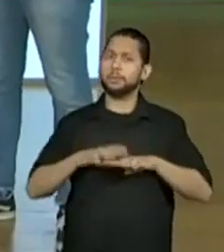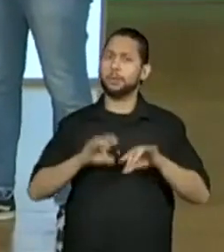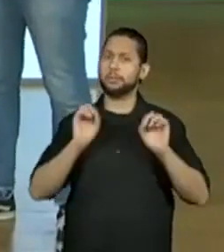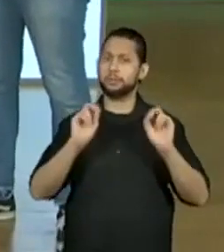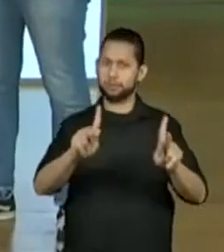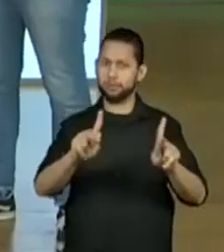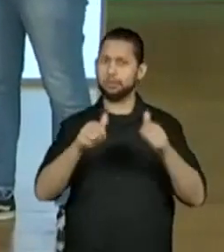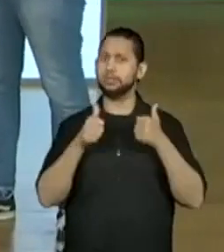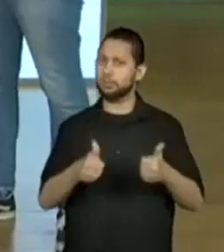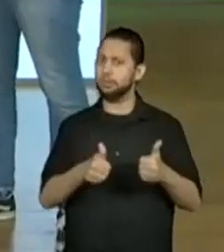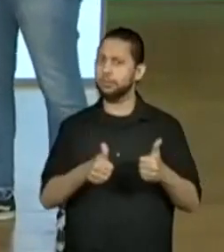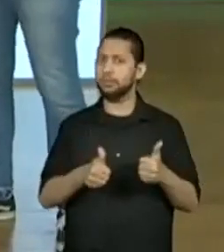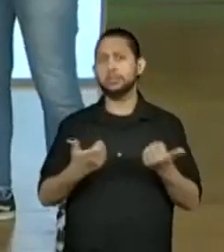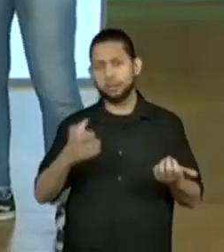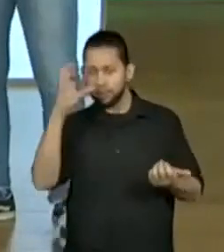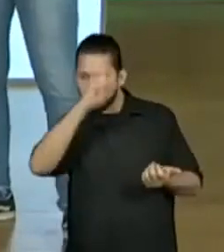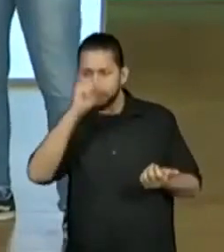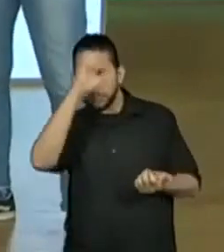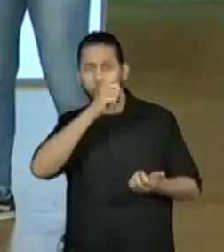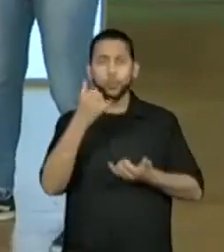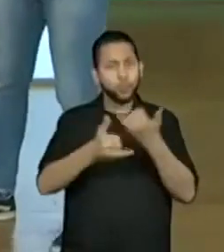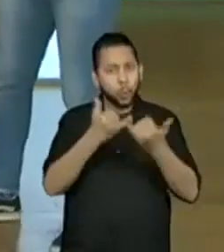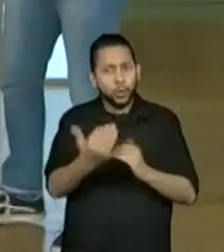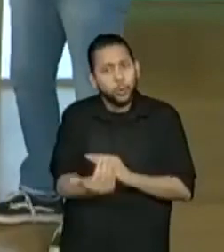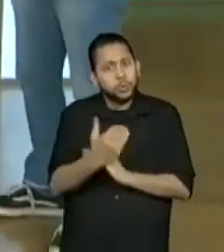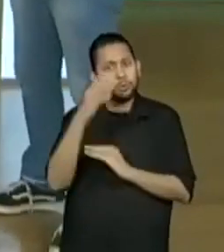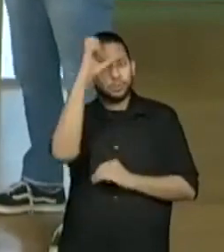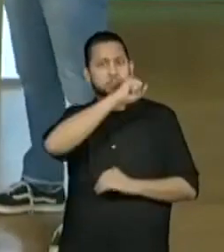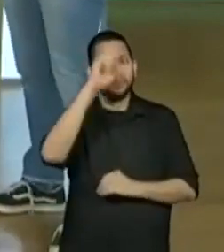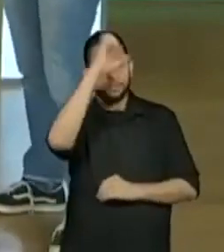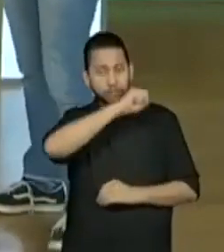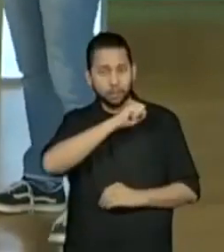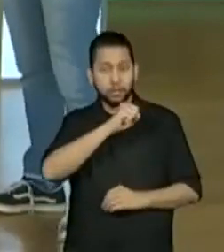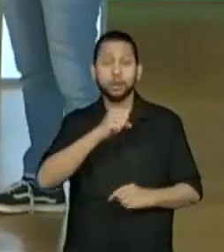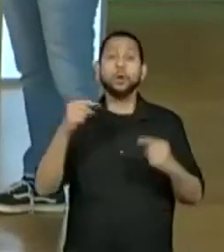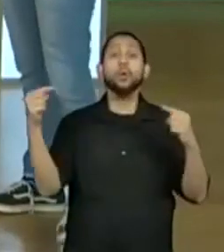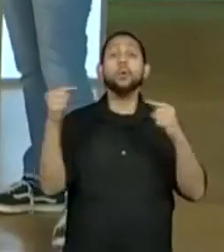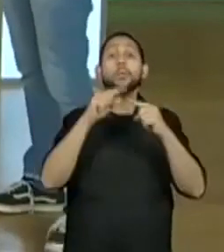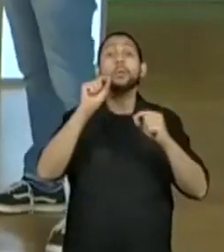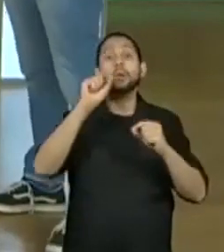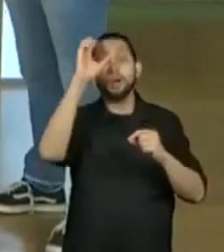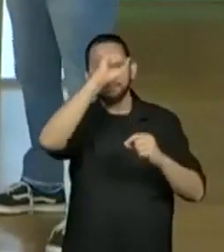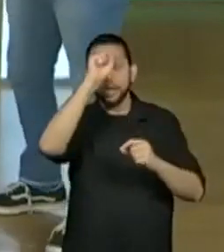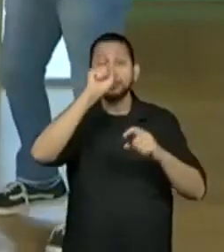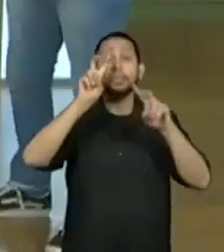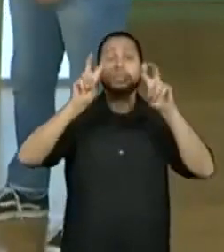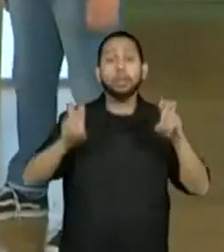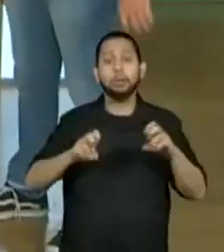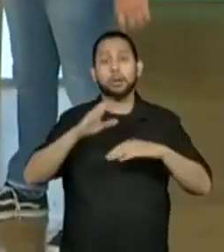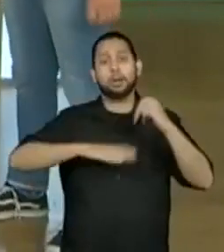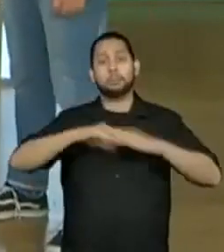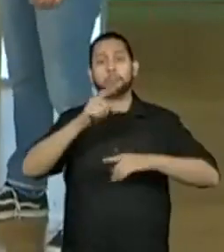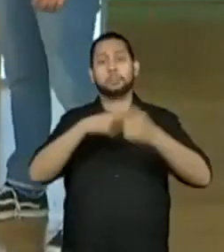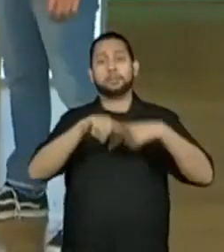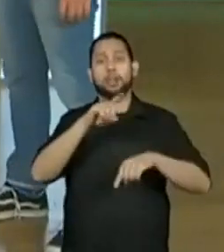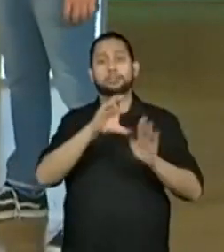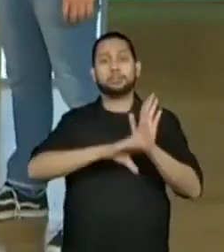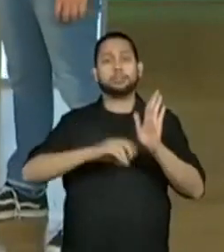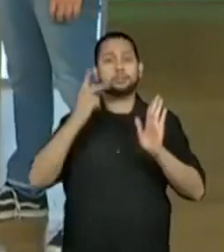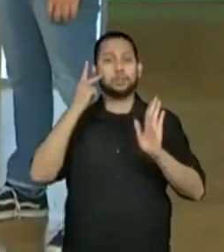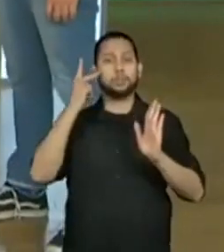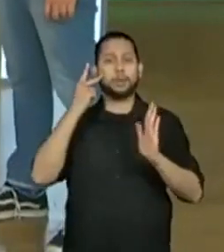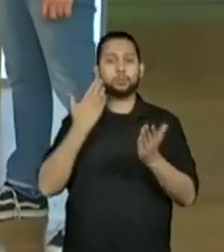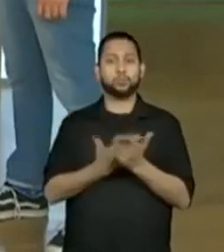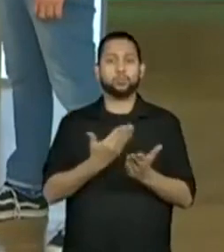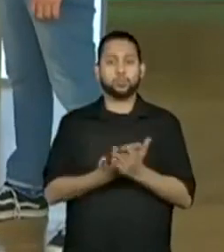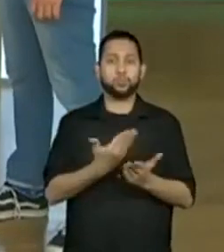Sim, perfeito. Tá? E, inclusive, todos os jogos têm o quê? Uma habilidade por trás. Sim. Certo? Não é um jogo por jogo, né? Então, vamos